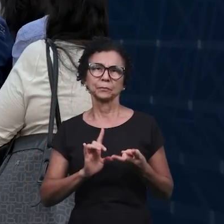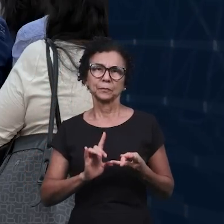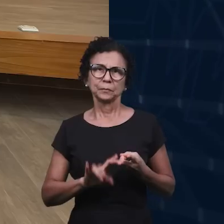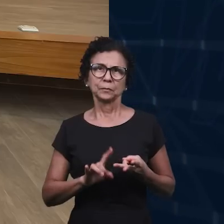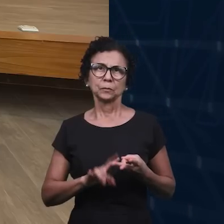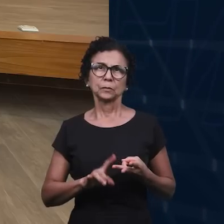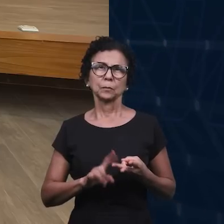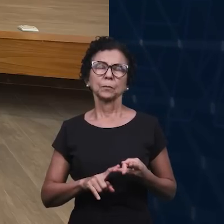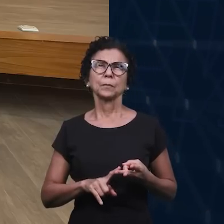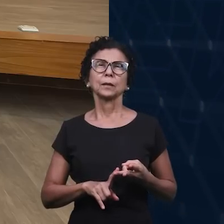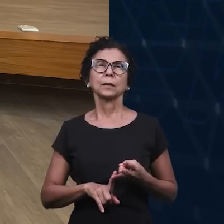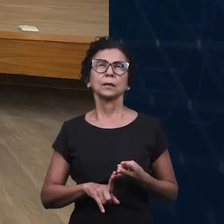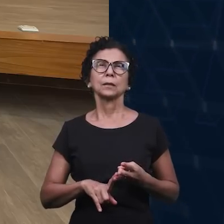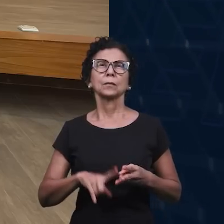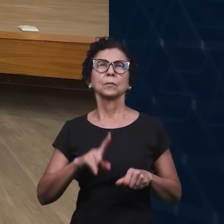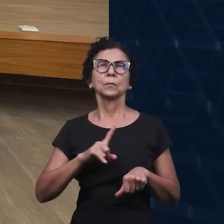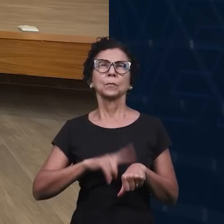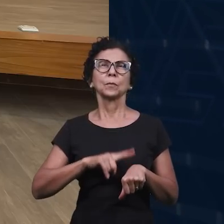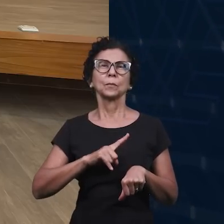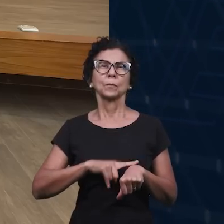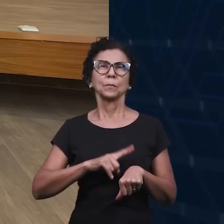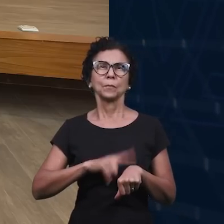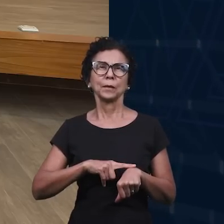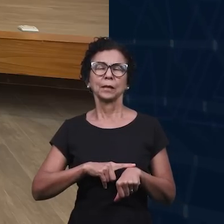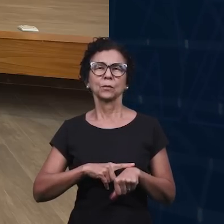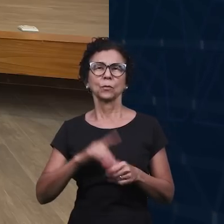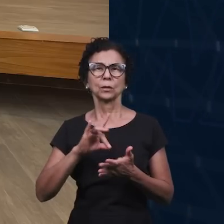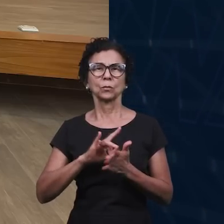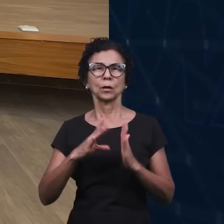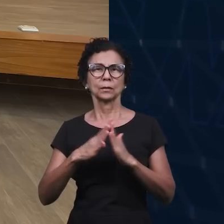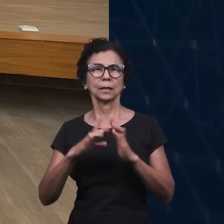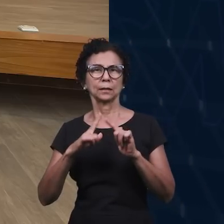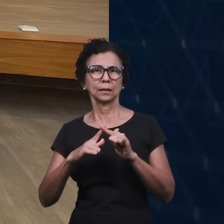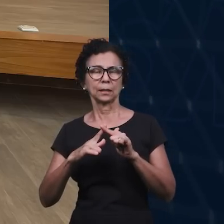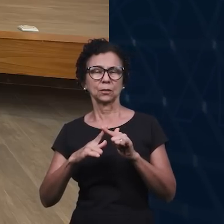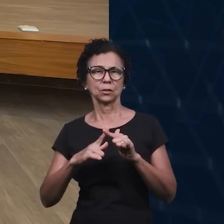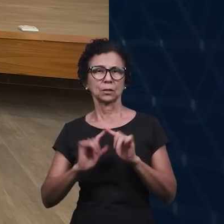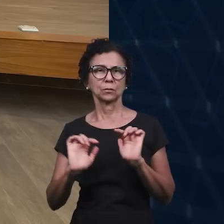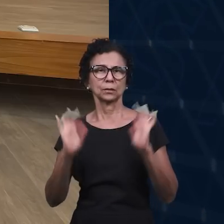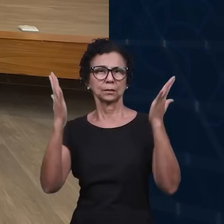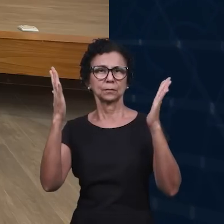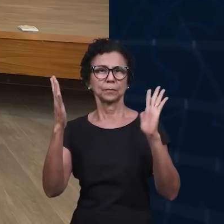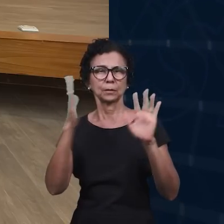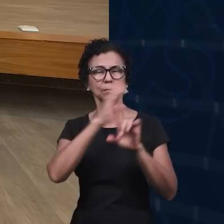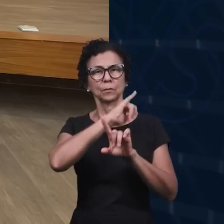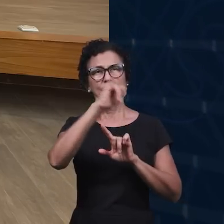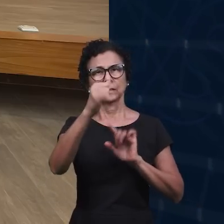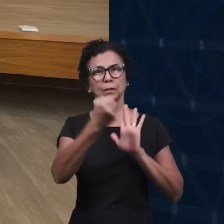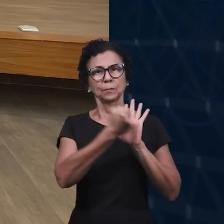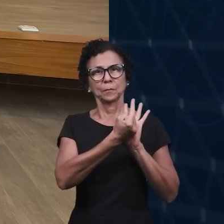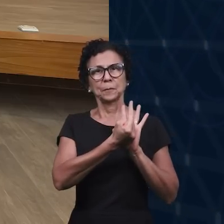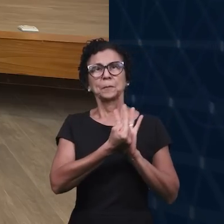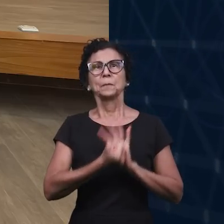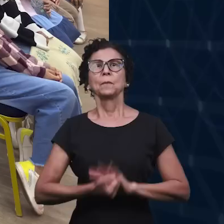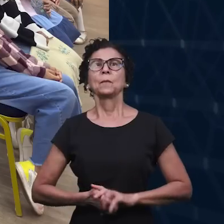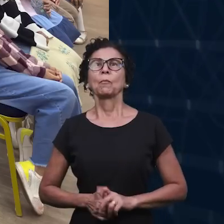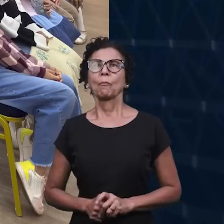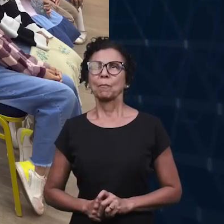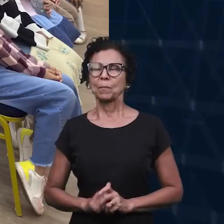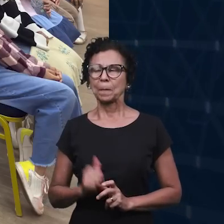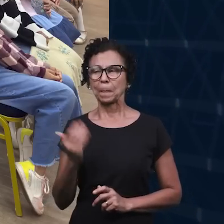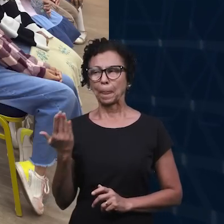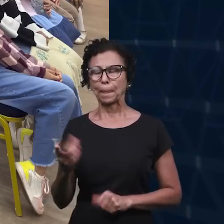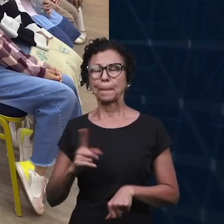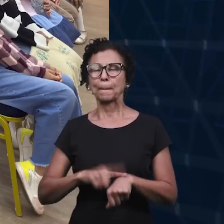cristianismo, além de reflexões sobre o momento atual da igreja. A proclamação reuniu muitos convidados e membros,